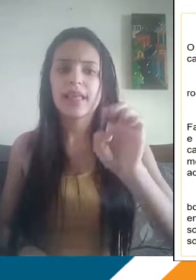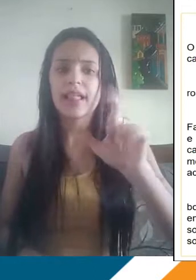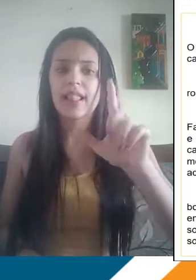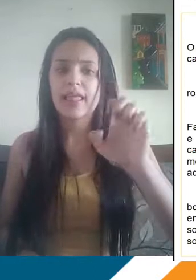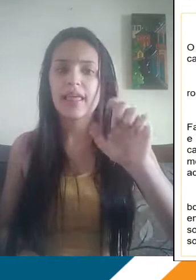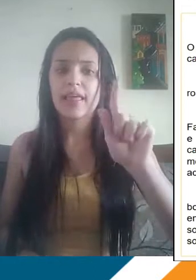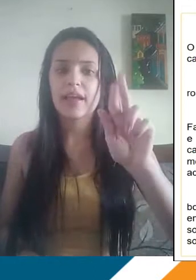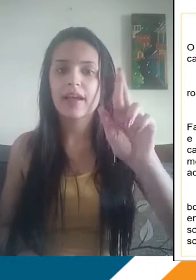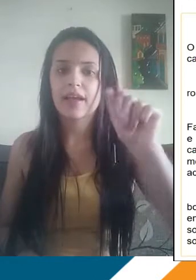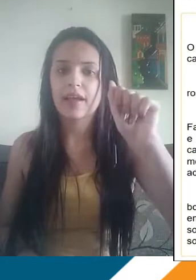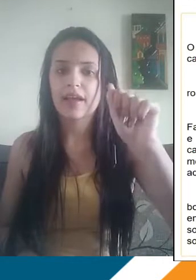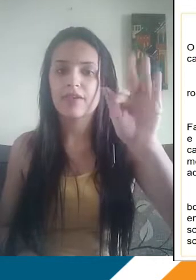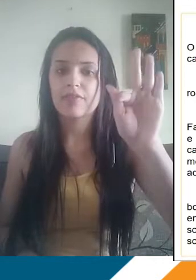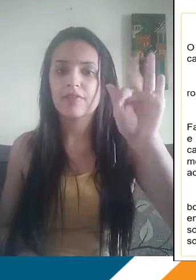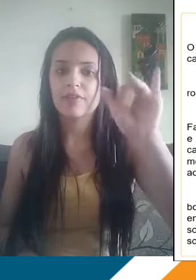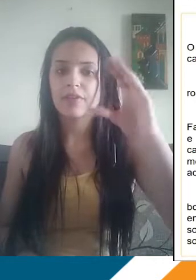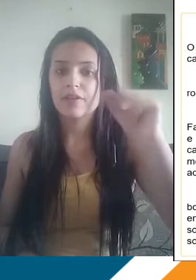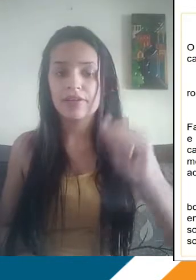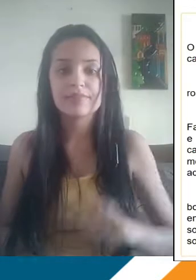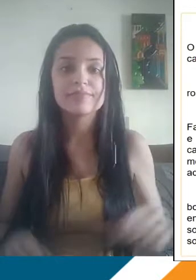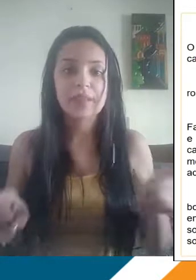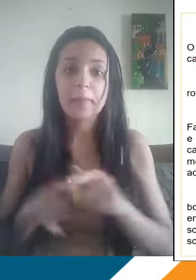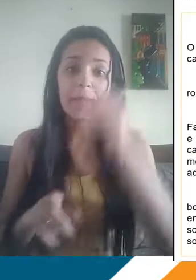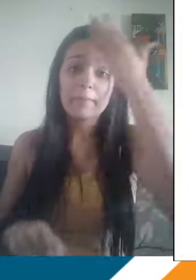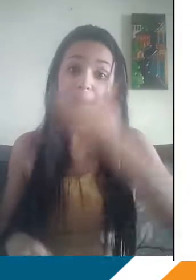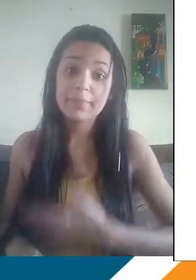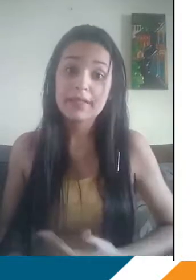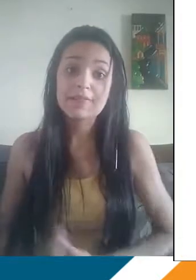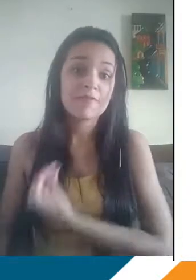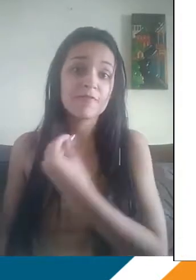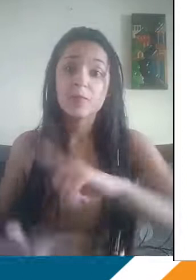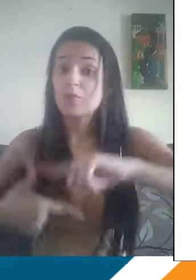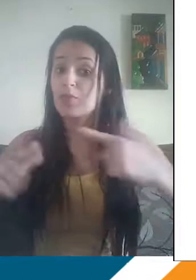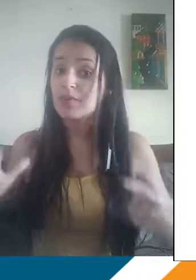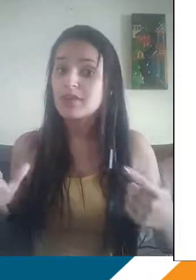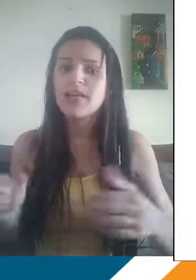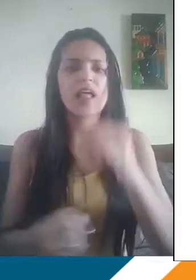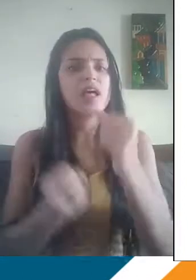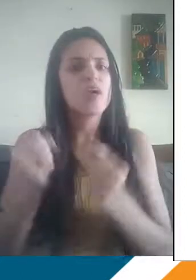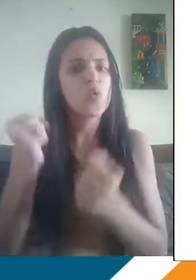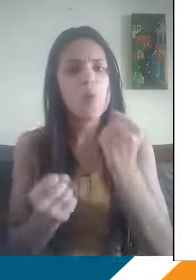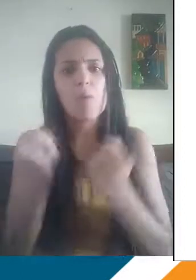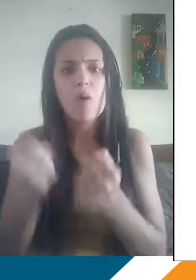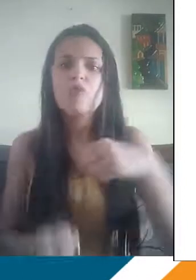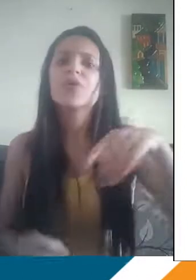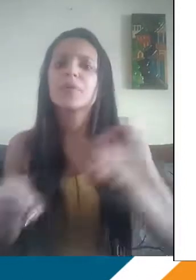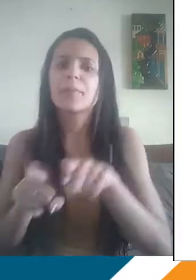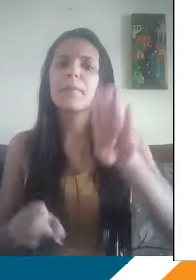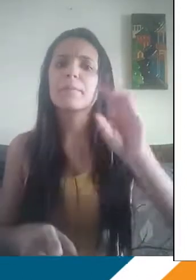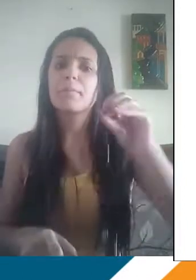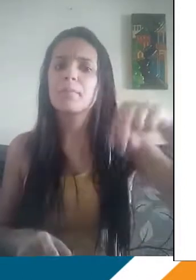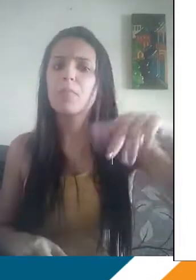presença de elementos da vida moderna como o automóvel e o bonde. Por fim podemos citar como